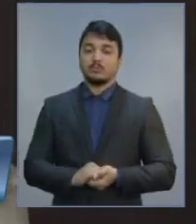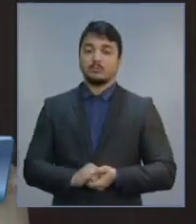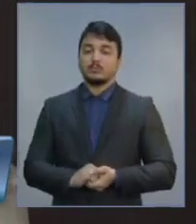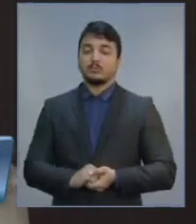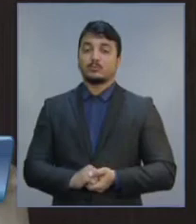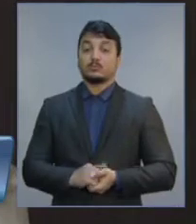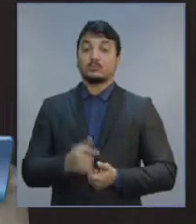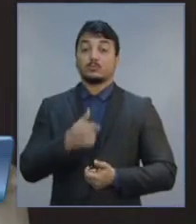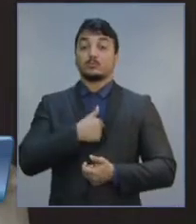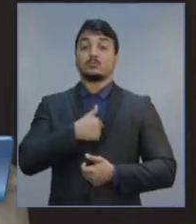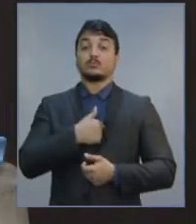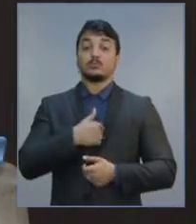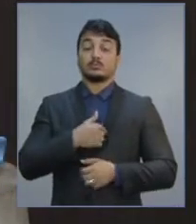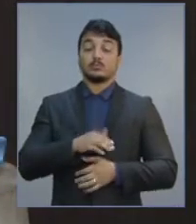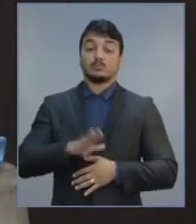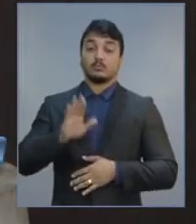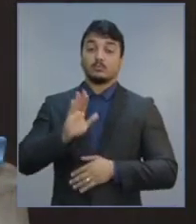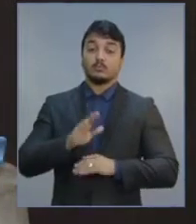Eu